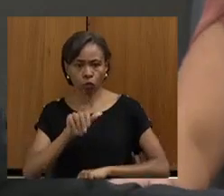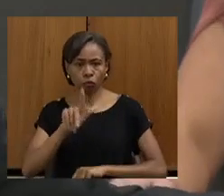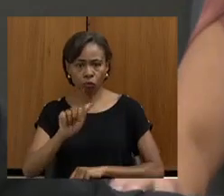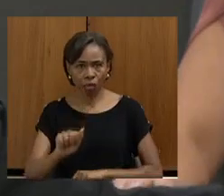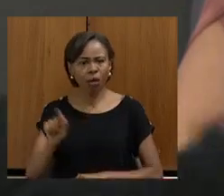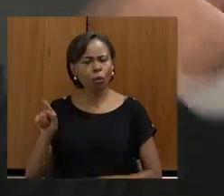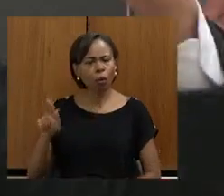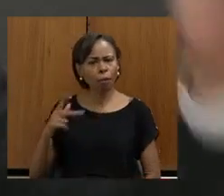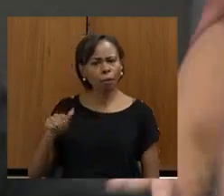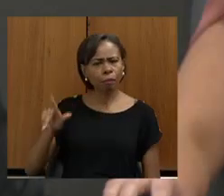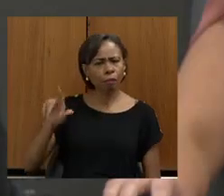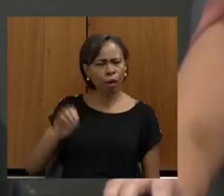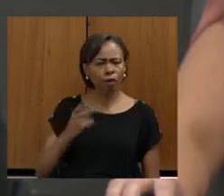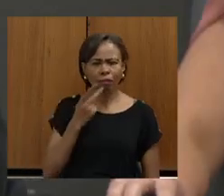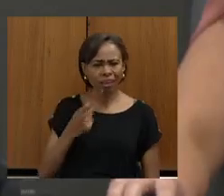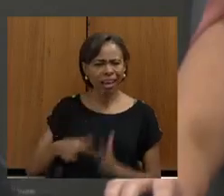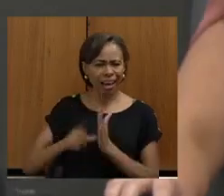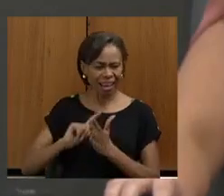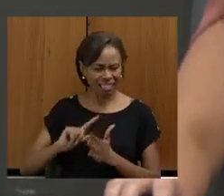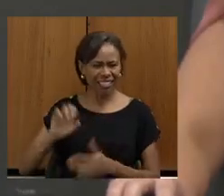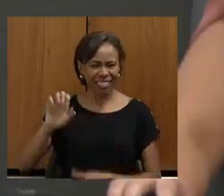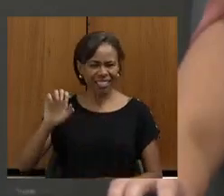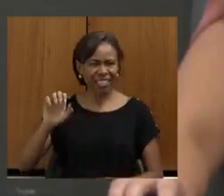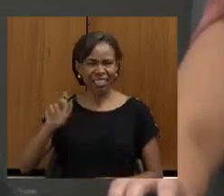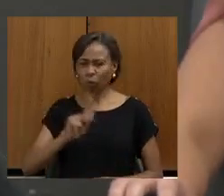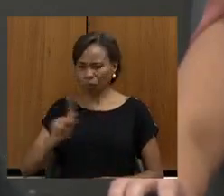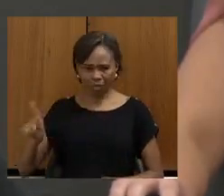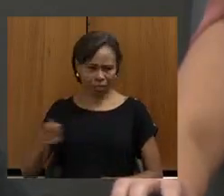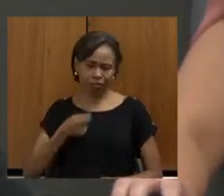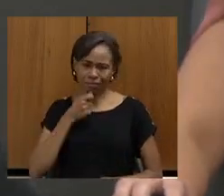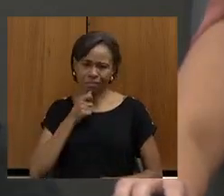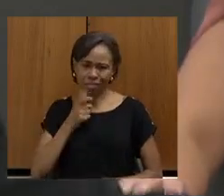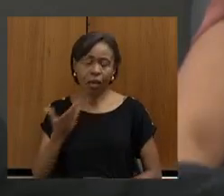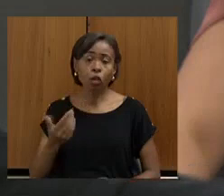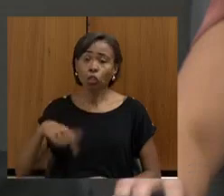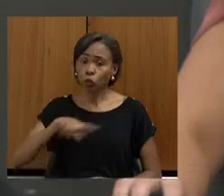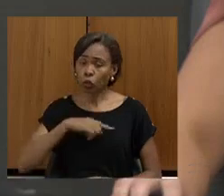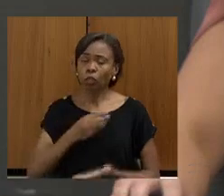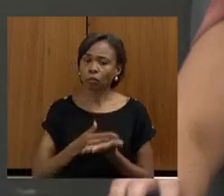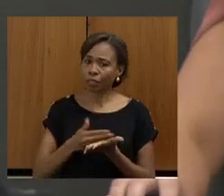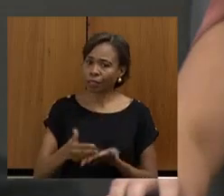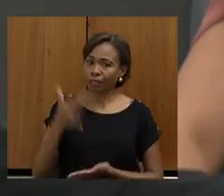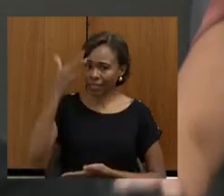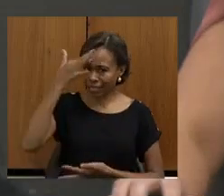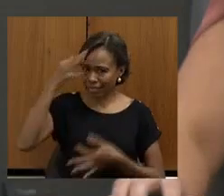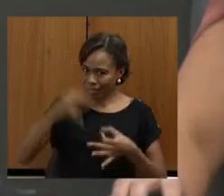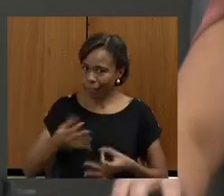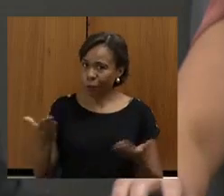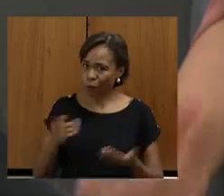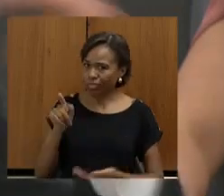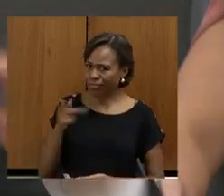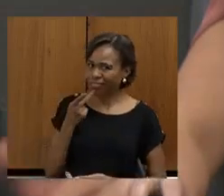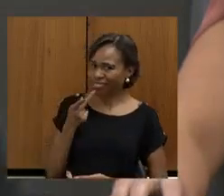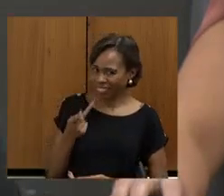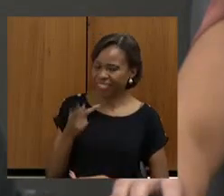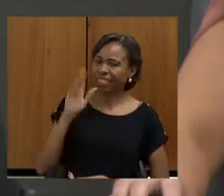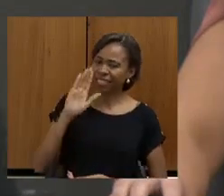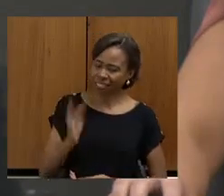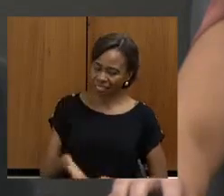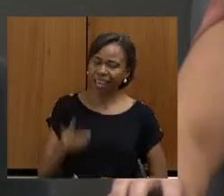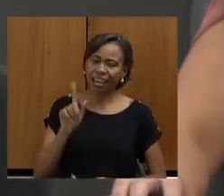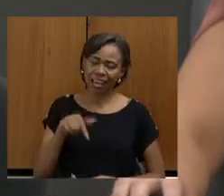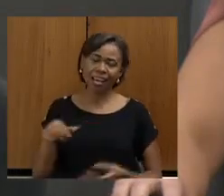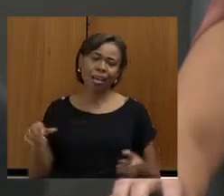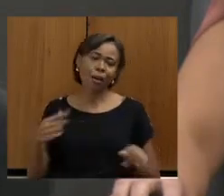antes dele estar, ainda na presidência passada da Zuleika, nós iniciamos, e eu tenho certeza que hoje o que ele relatou já é fruto